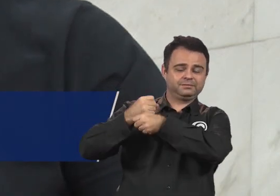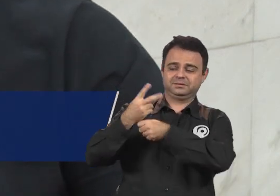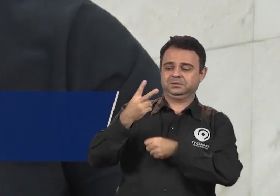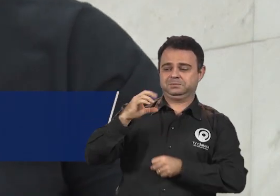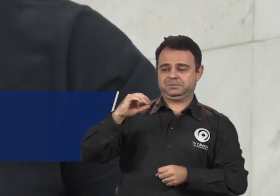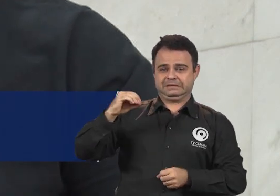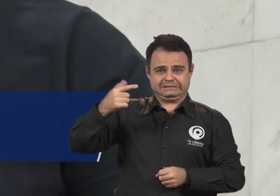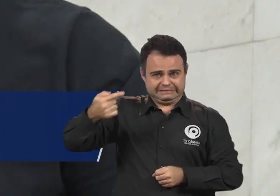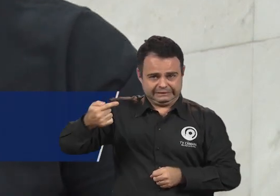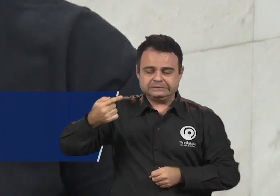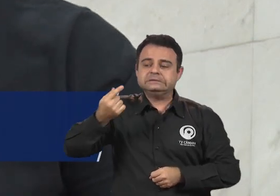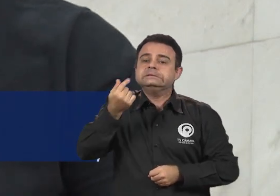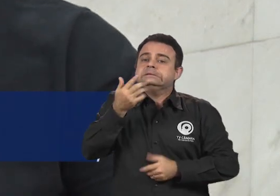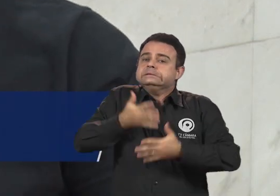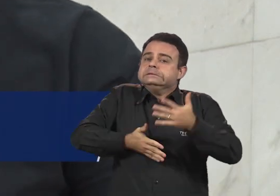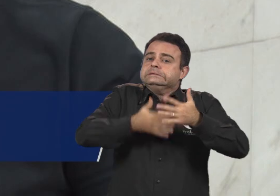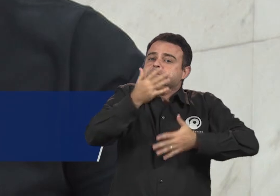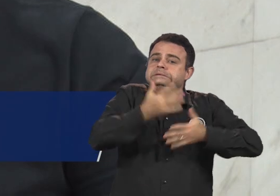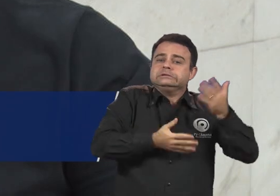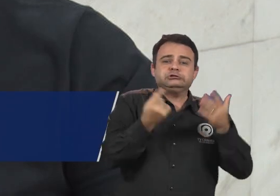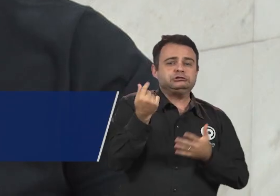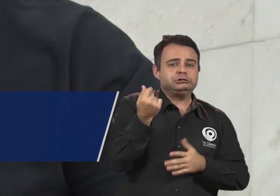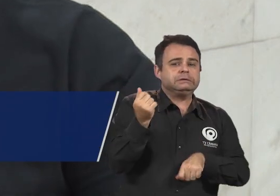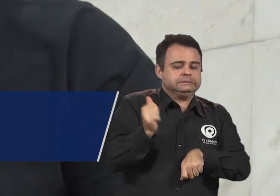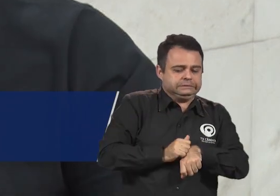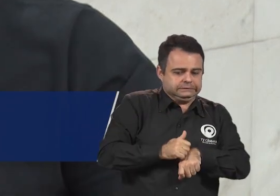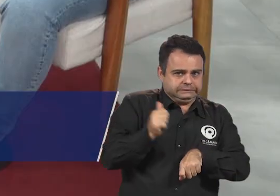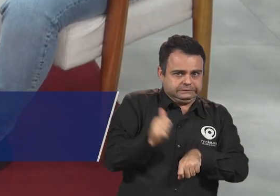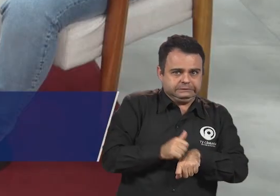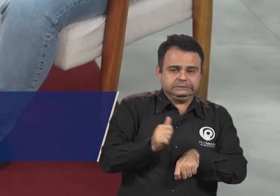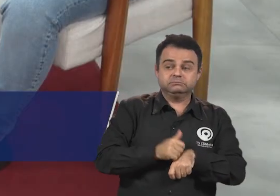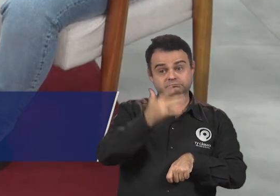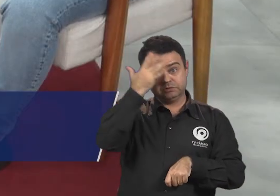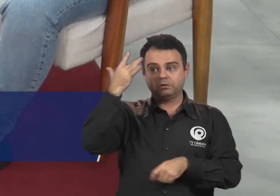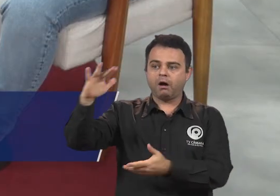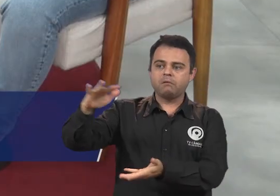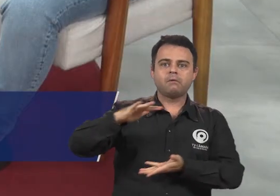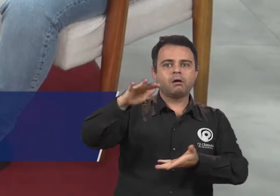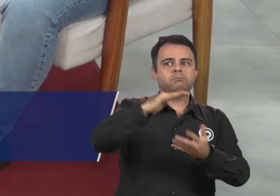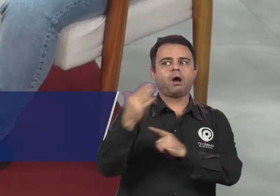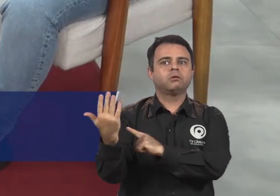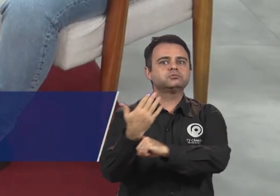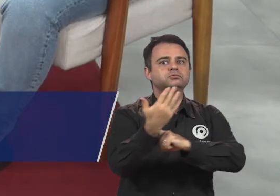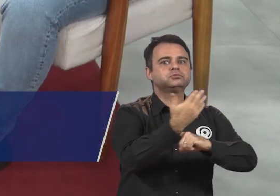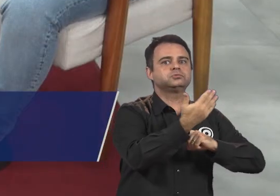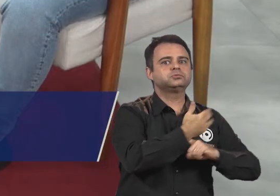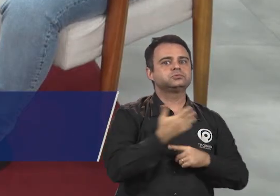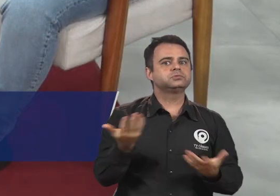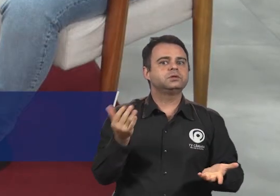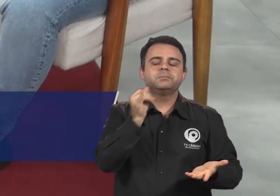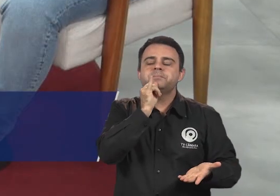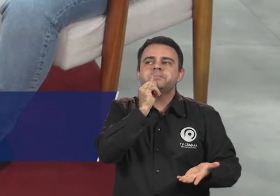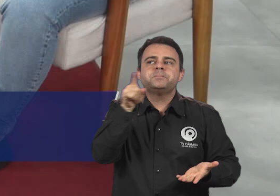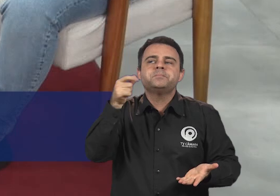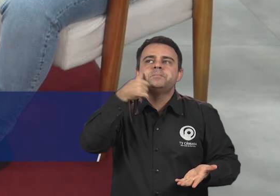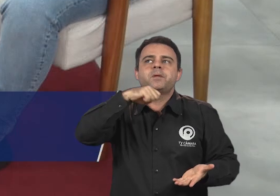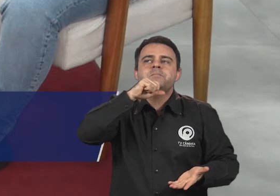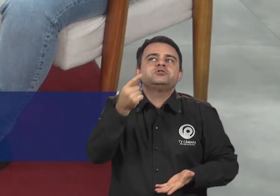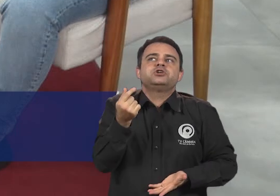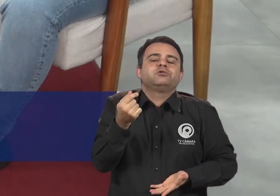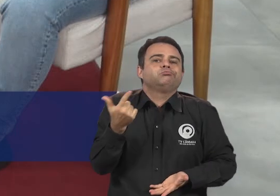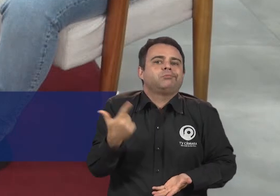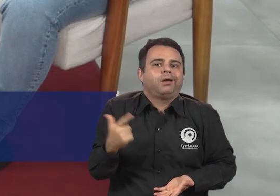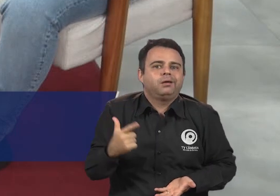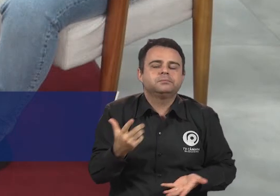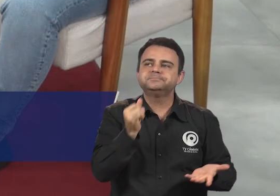nós tivemos dificuldades financeiras N e fomos ajudados. Não tínhamos condições financeiras de comprar... Minha mãe não